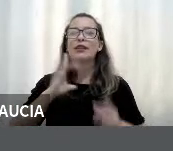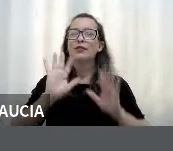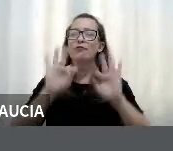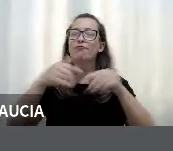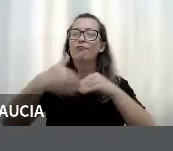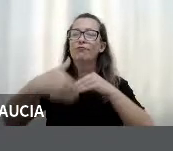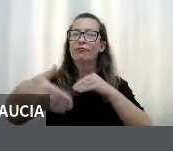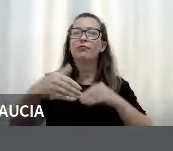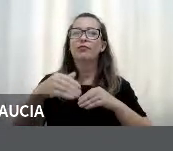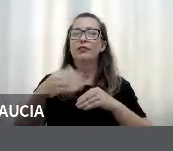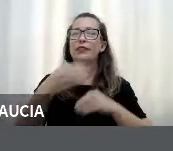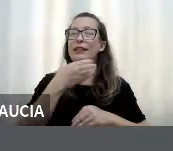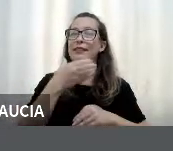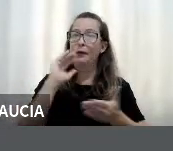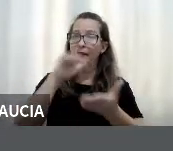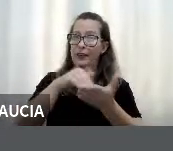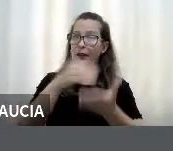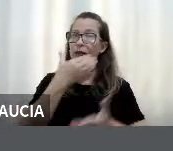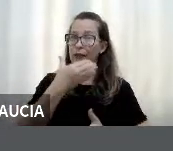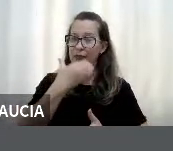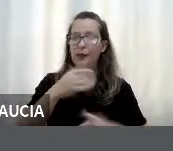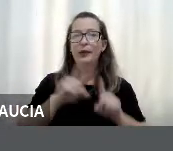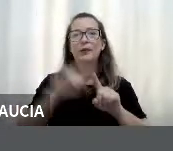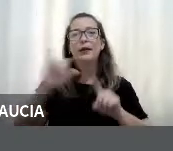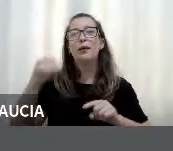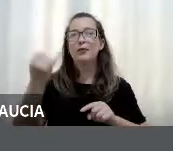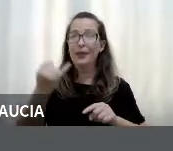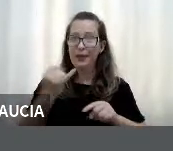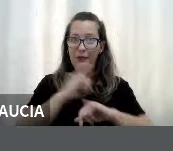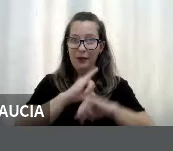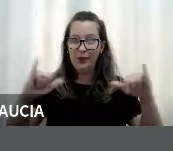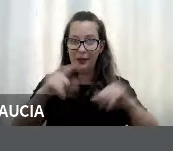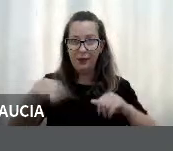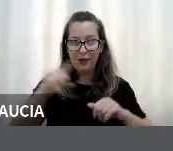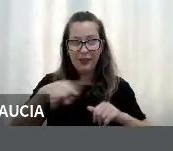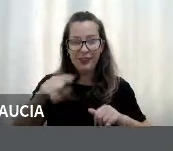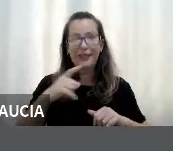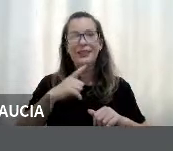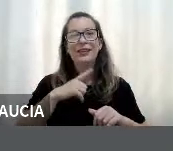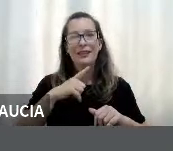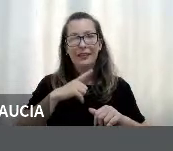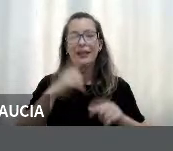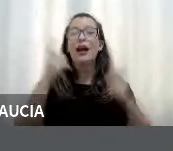final de dezembro. Vou aproveitar para mostrar para vocês aqui onde encontrar